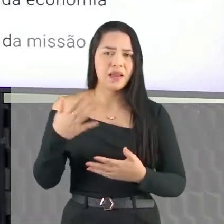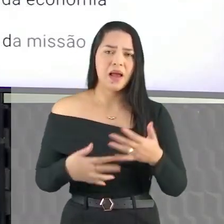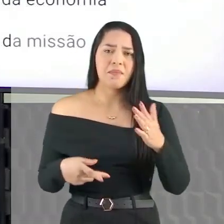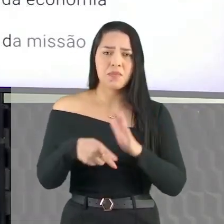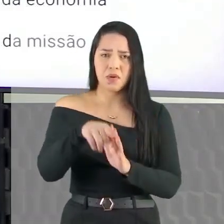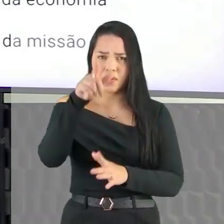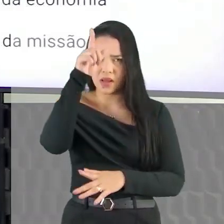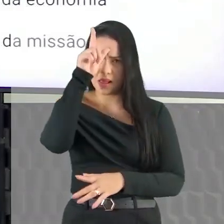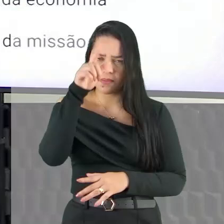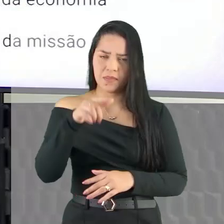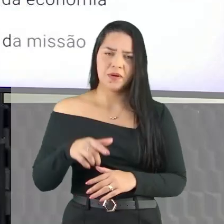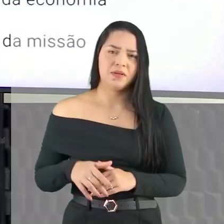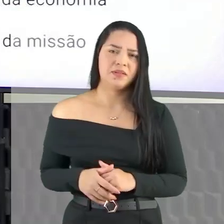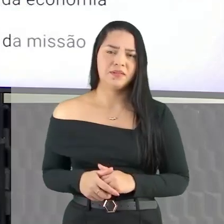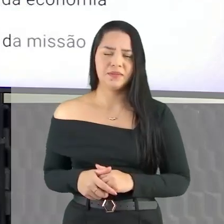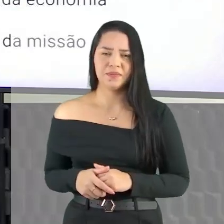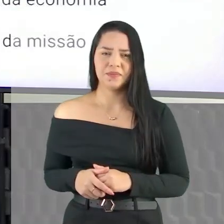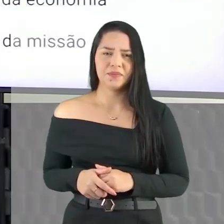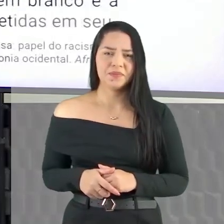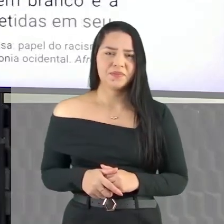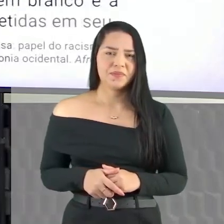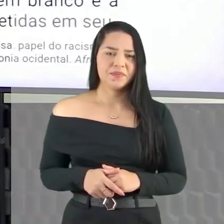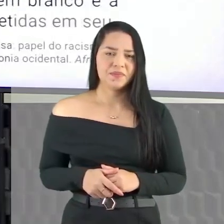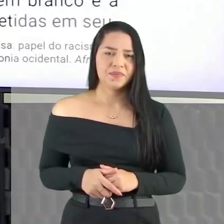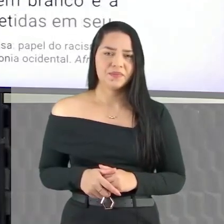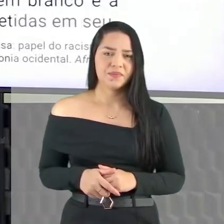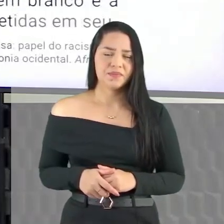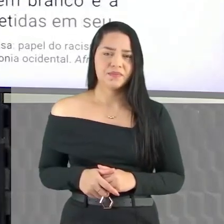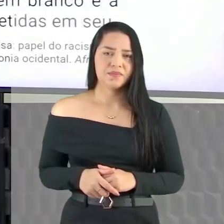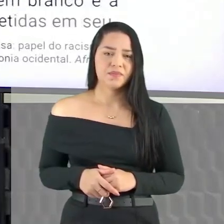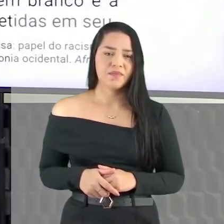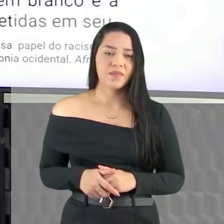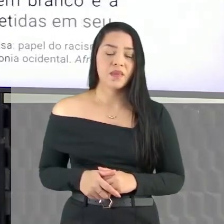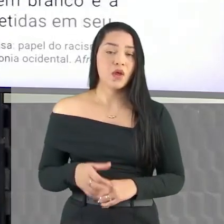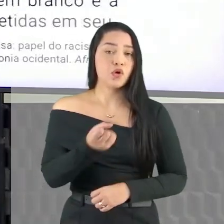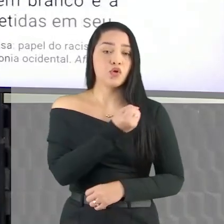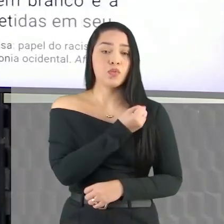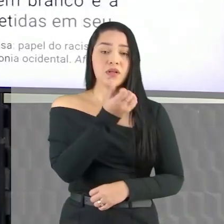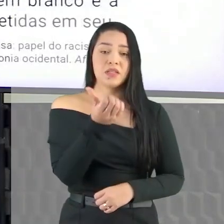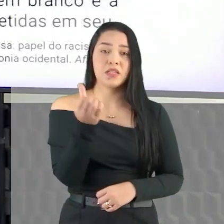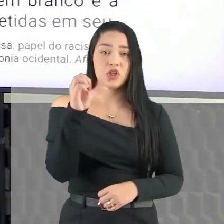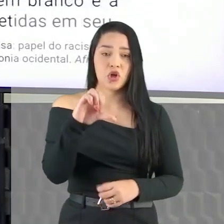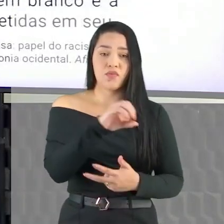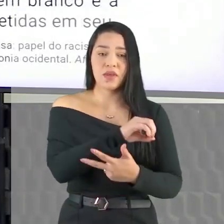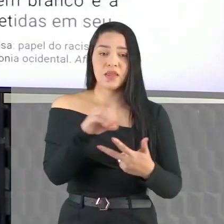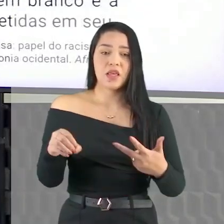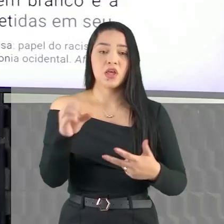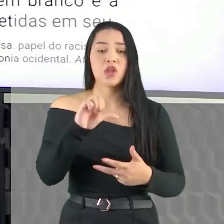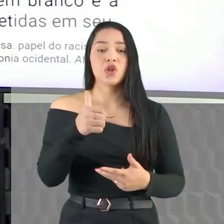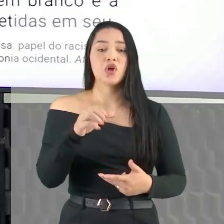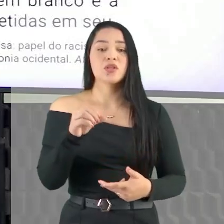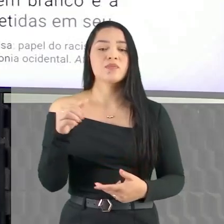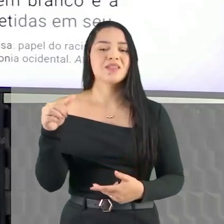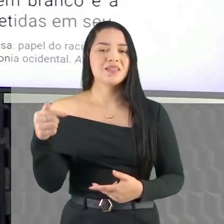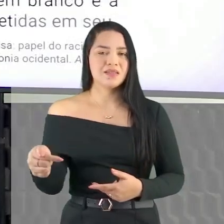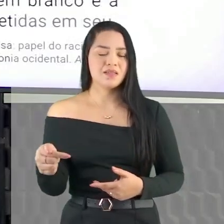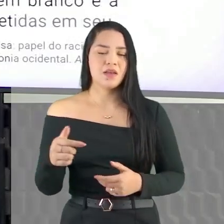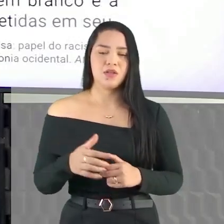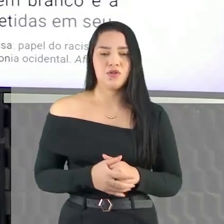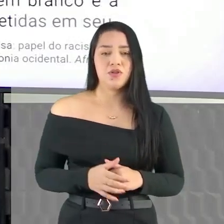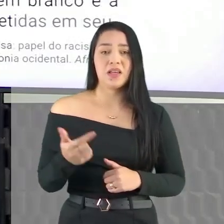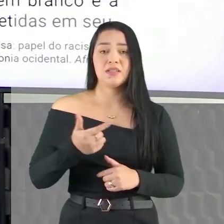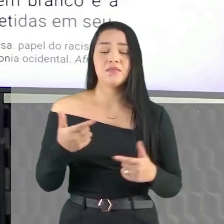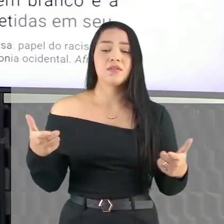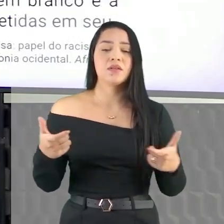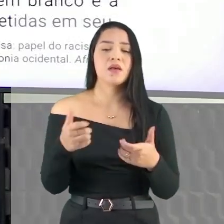própria Alemanha. Vamos para a próxima questão. Questão 69 aqui, Enem 2017. Segunda